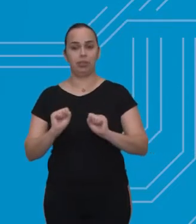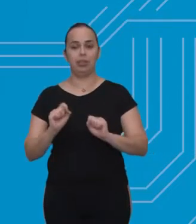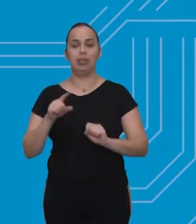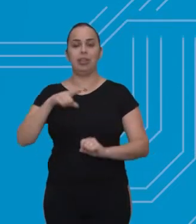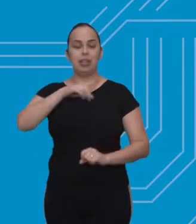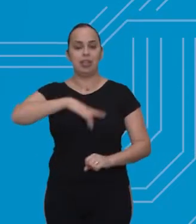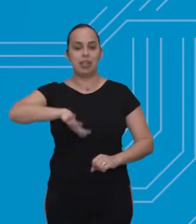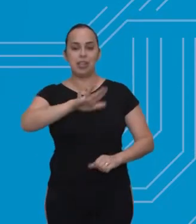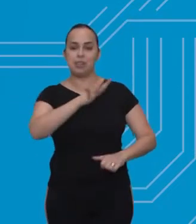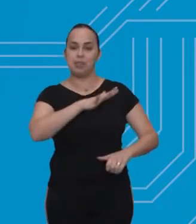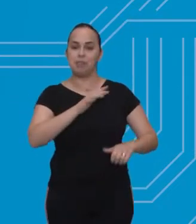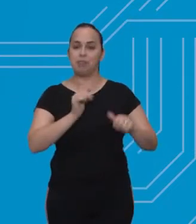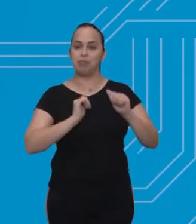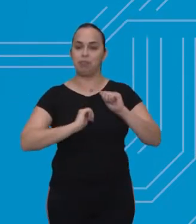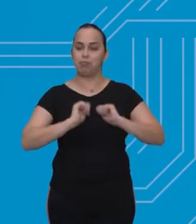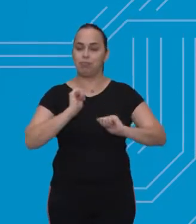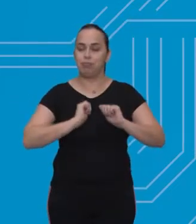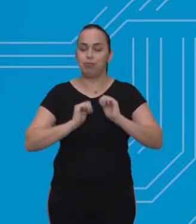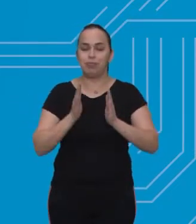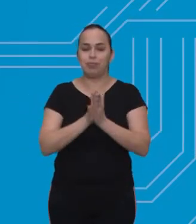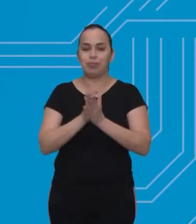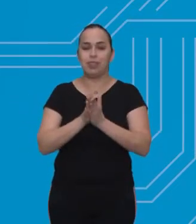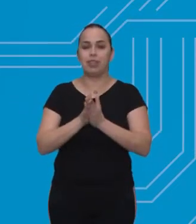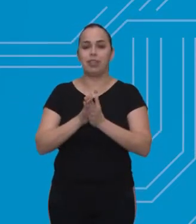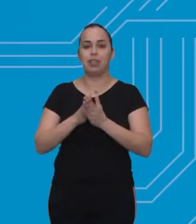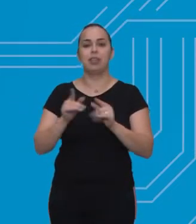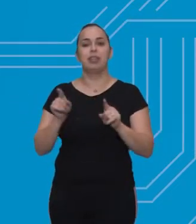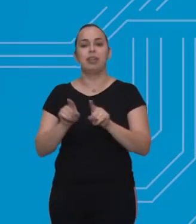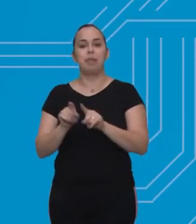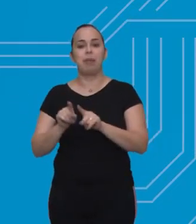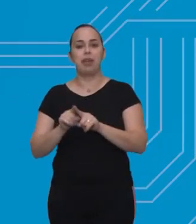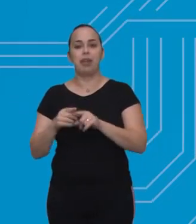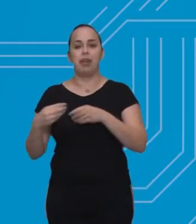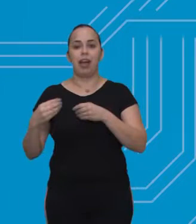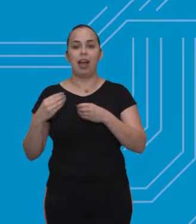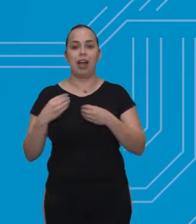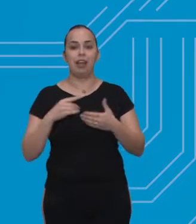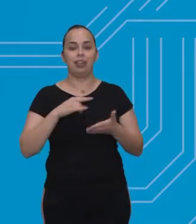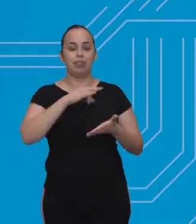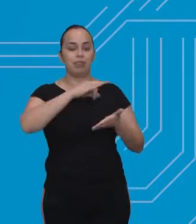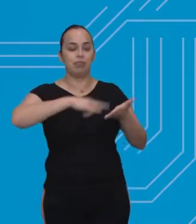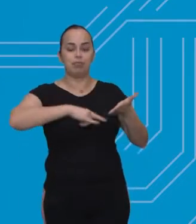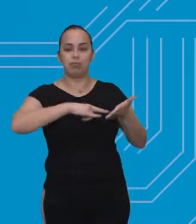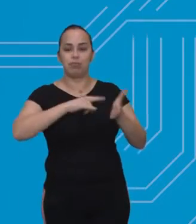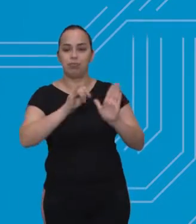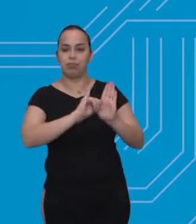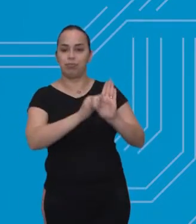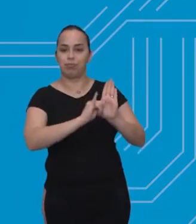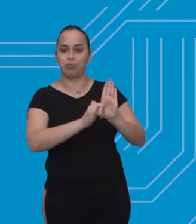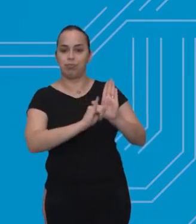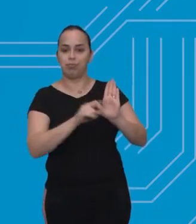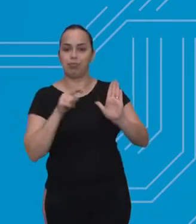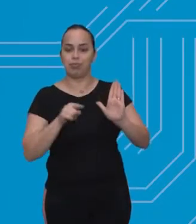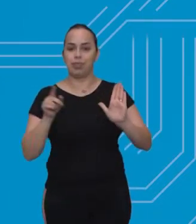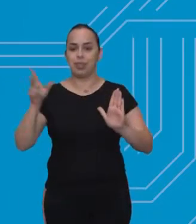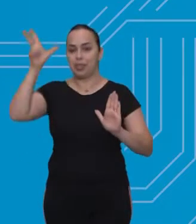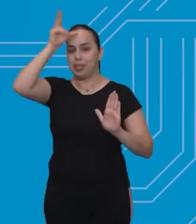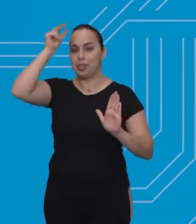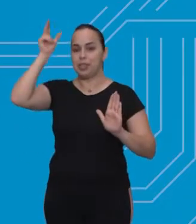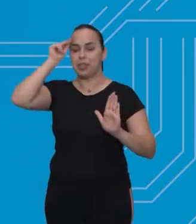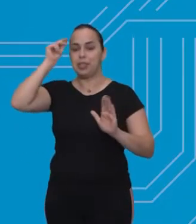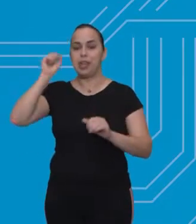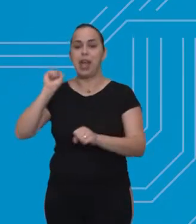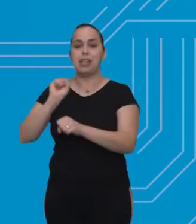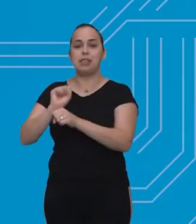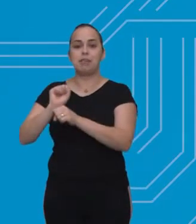essa expectativa do município que prevê conceder a administração do local a iniciativa privada o edital foi publicado